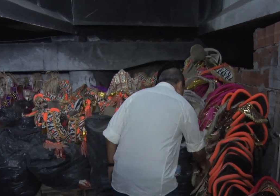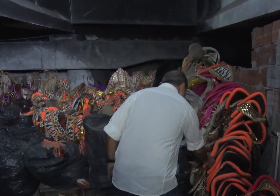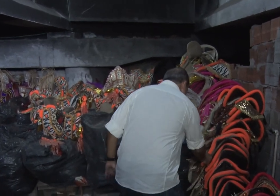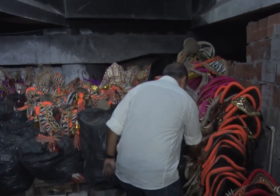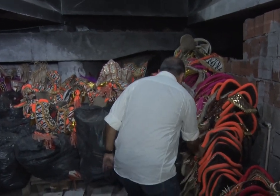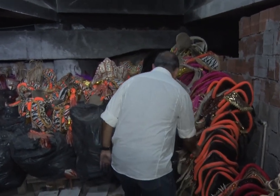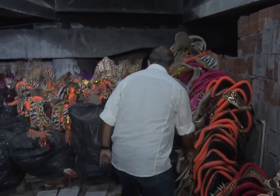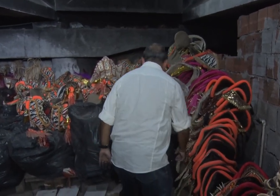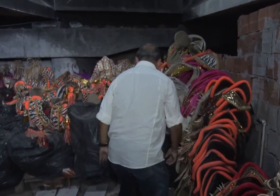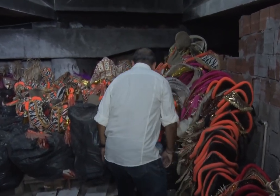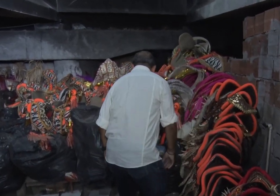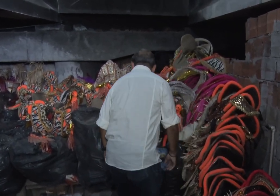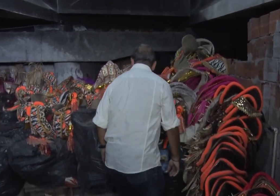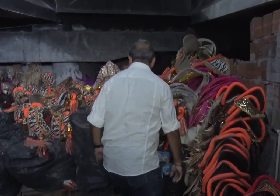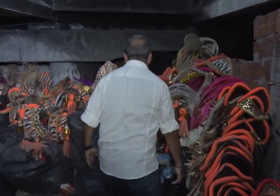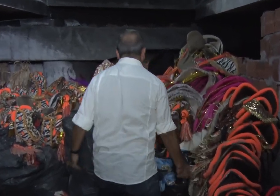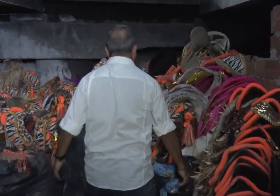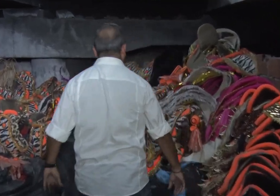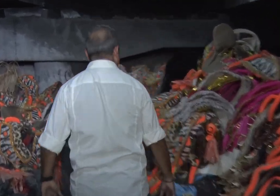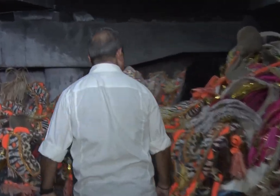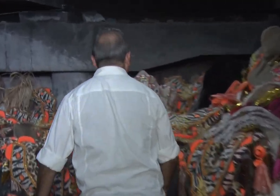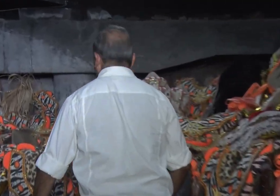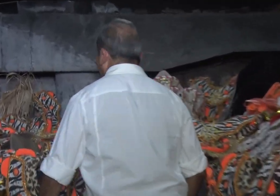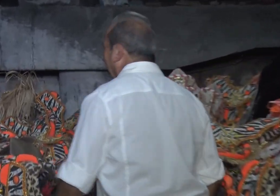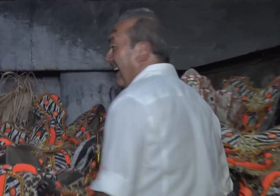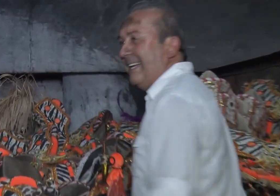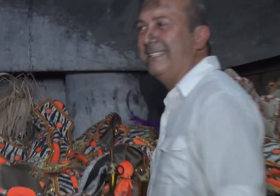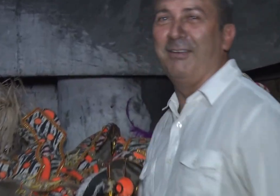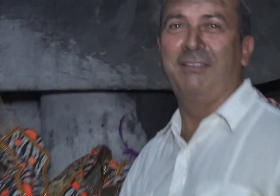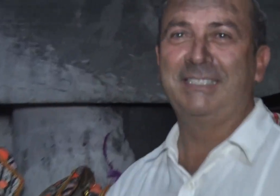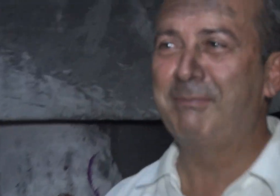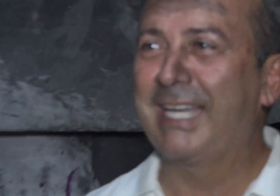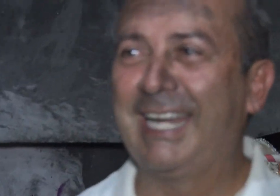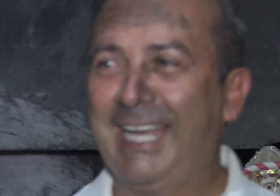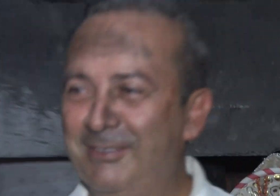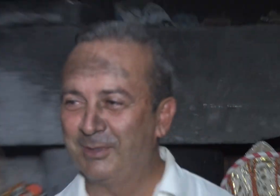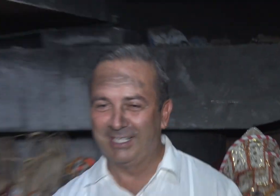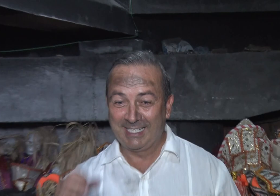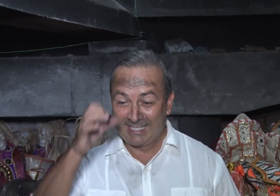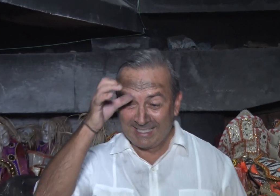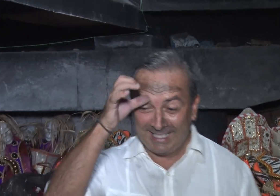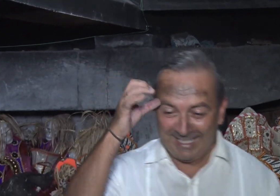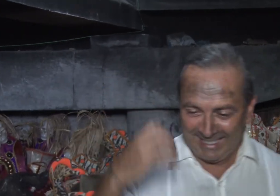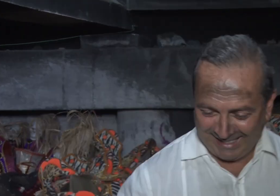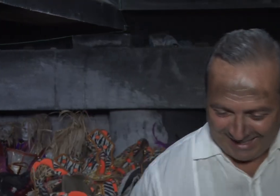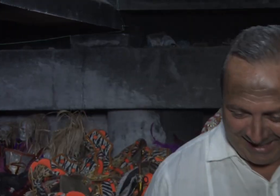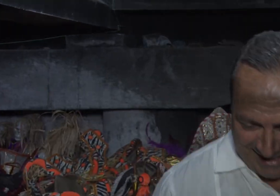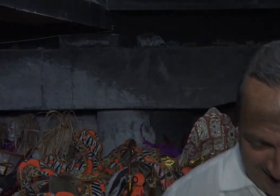Olha pra cá, Fernando. Olha pra cá.